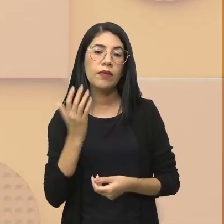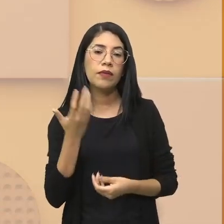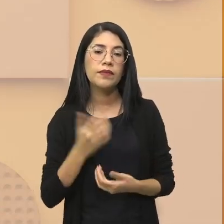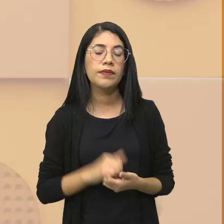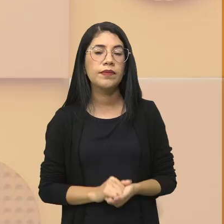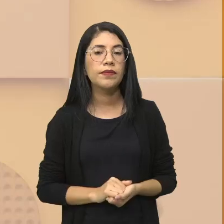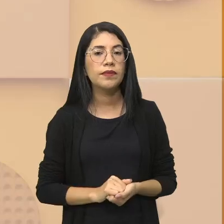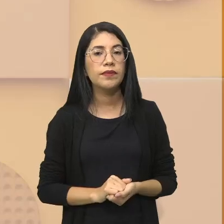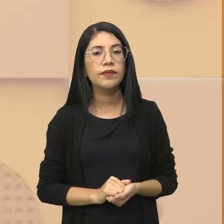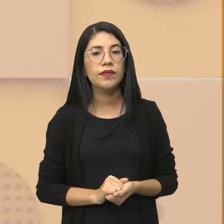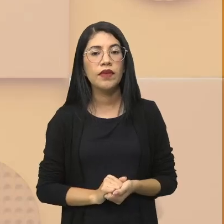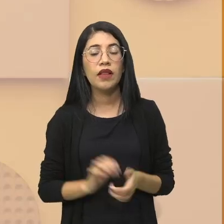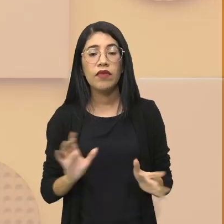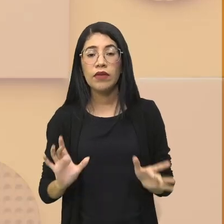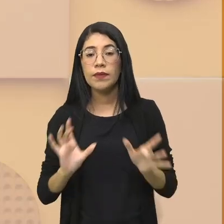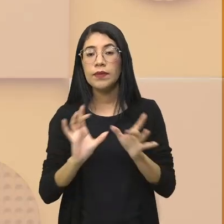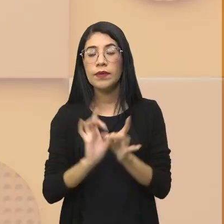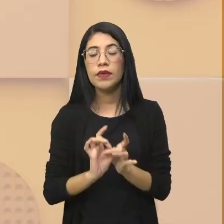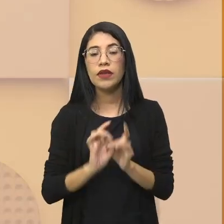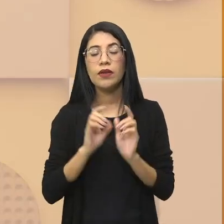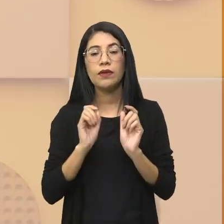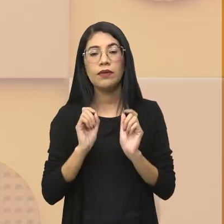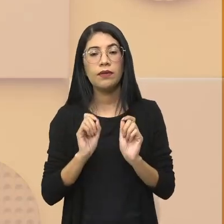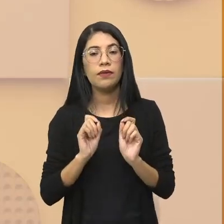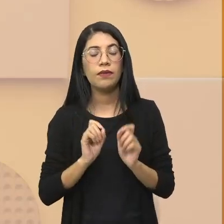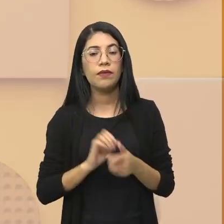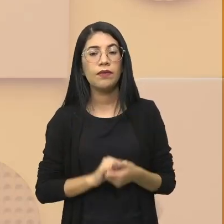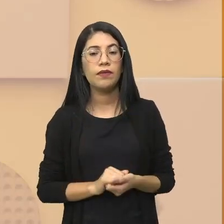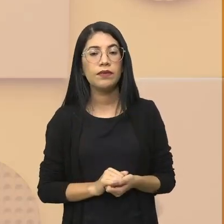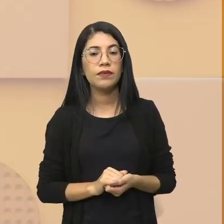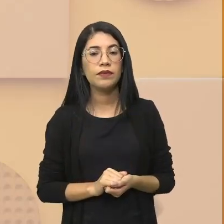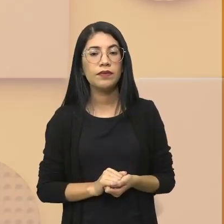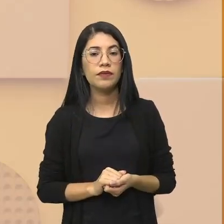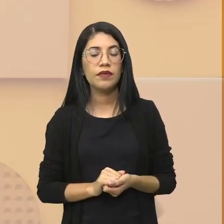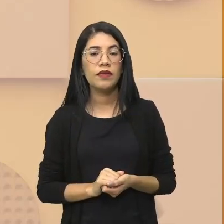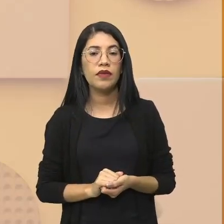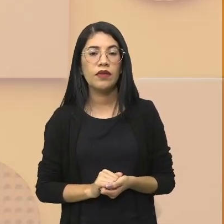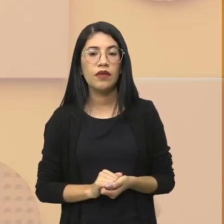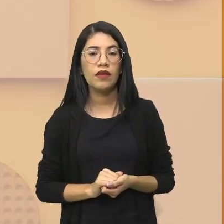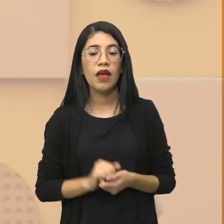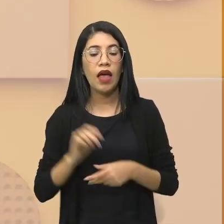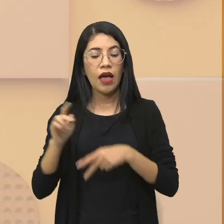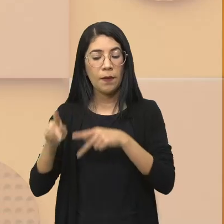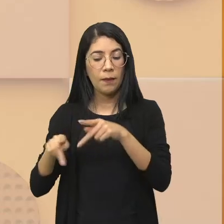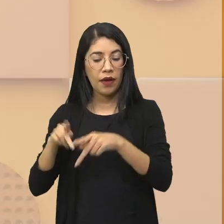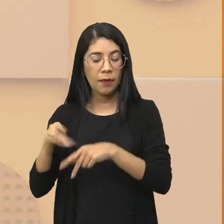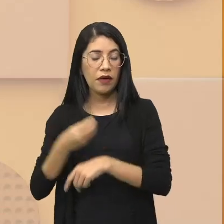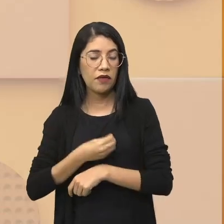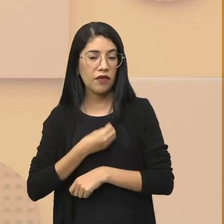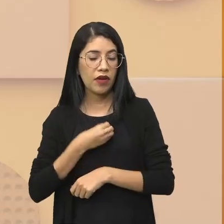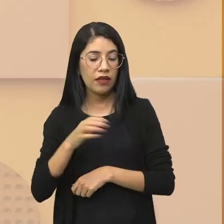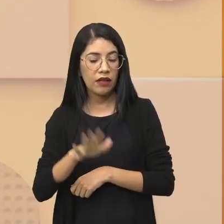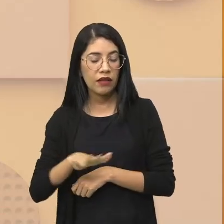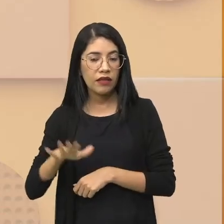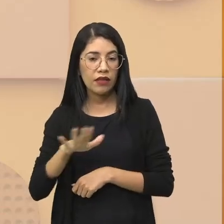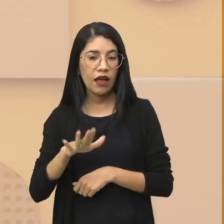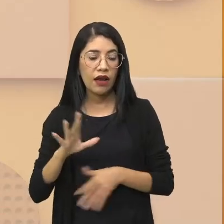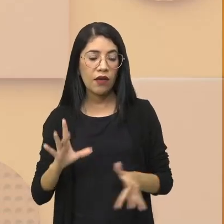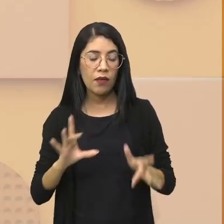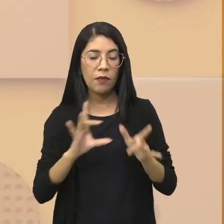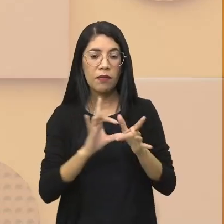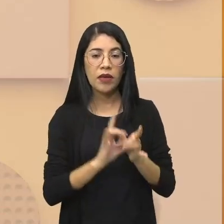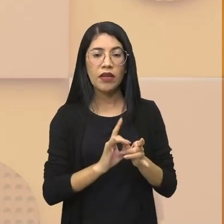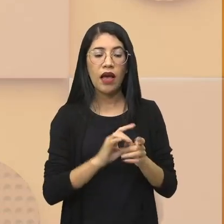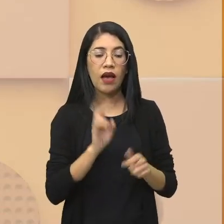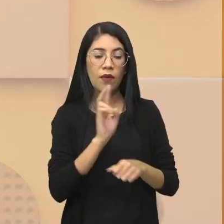vem aí conciliar, né, a ocupação humana e a